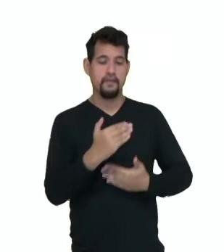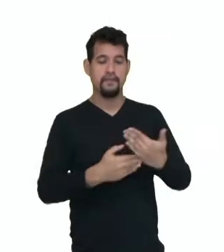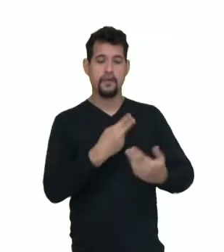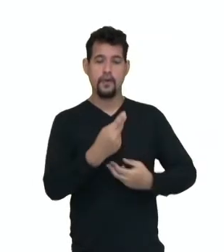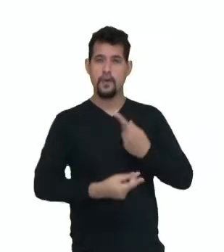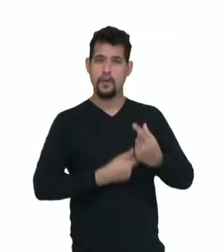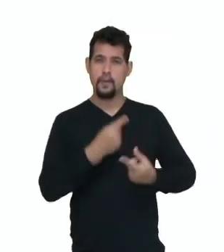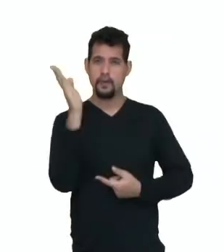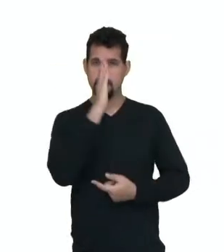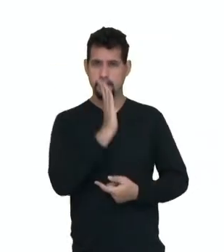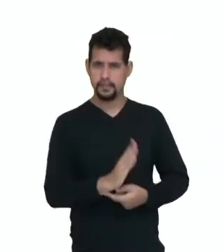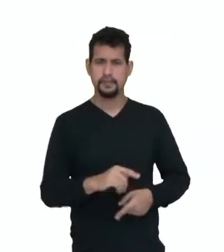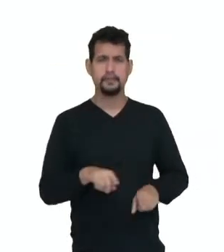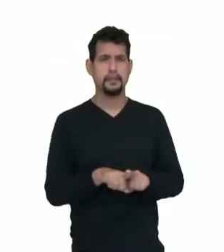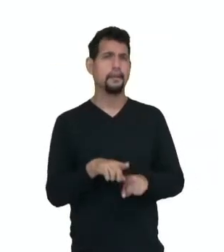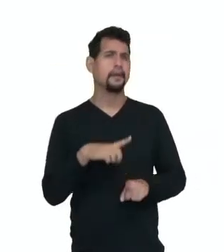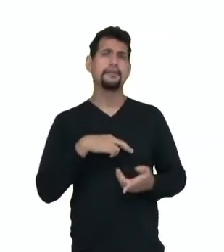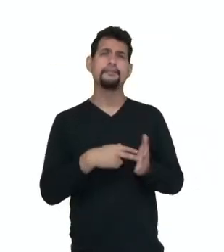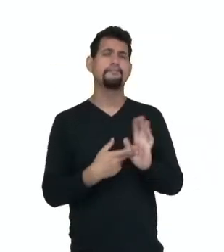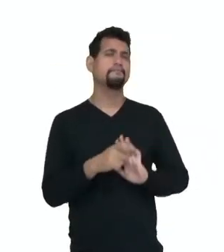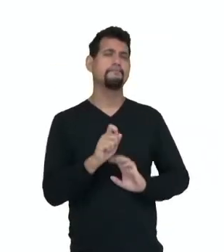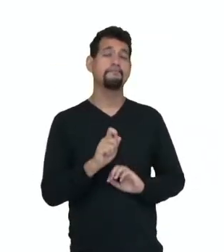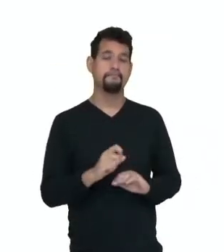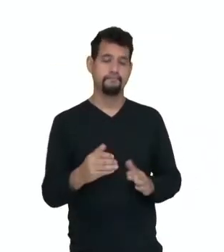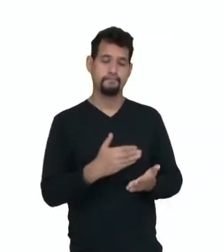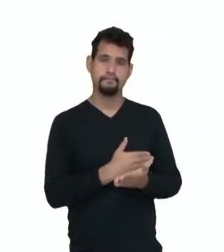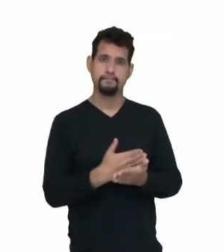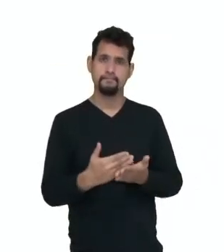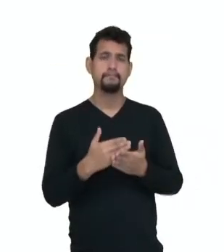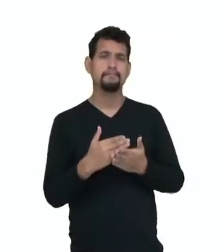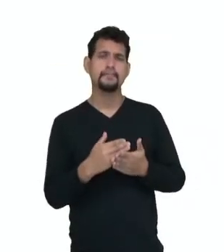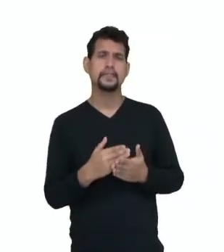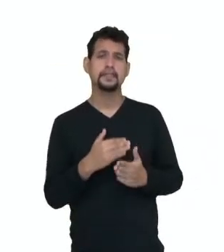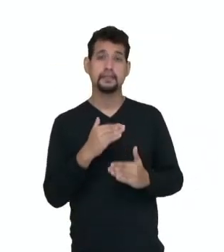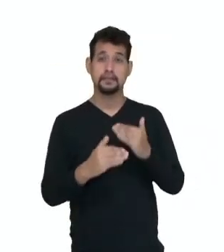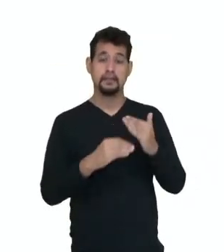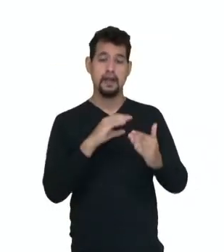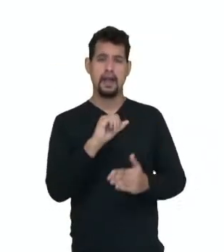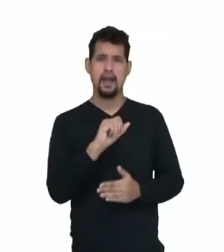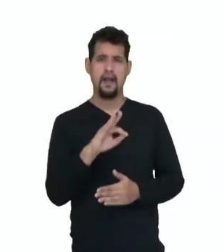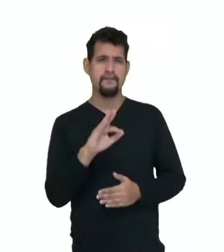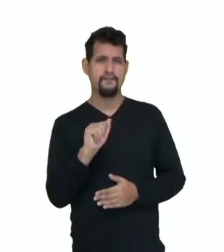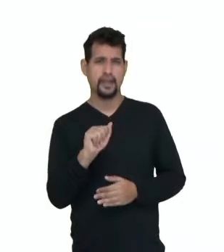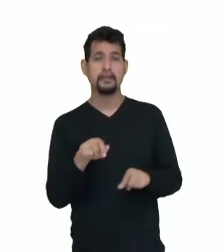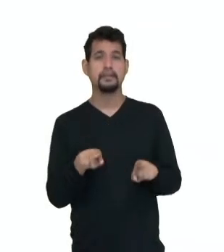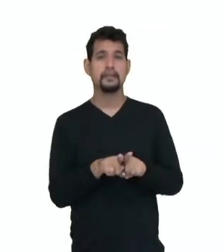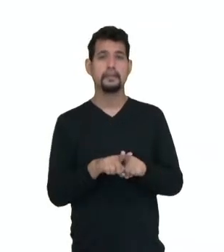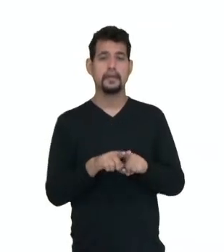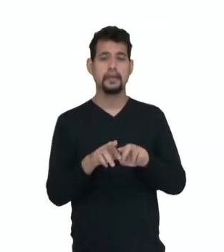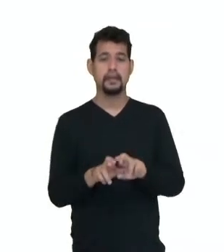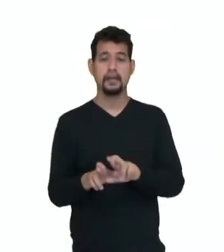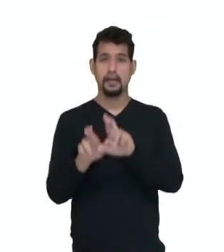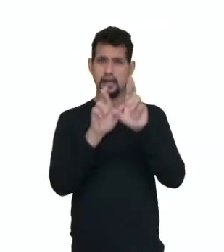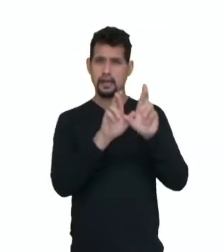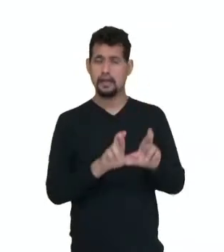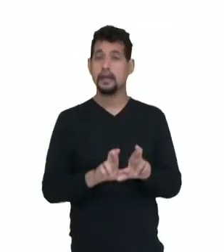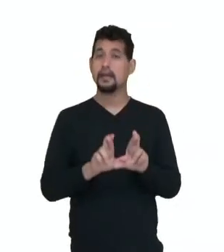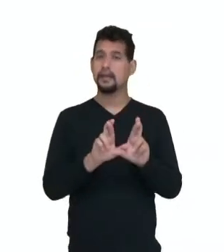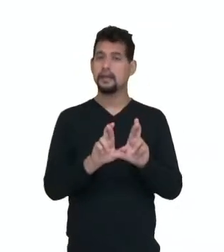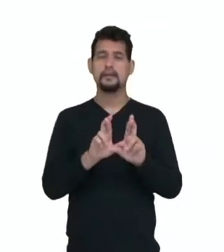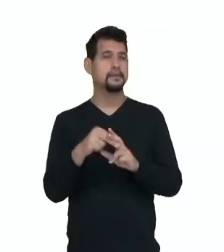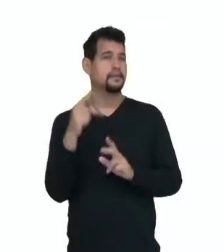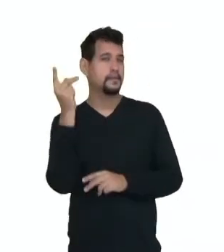do Brasil. Então, o Brasil, então, começou então, a investir mais em café, sobretudo na região onde hoje é norte do estado de